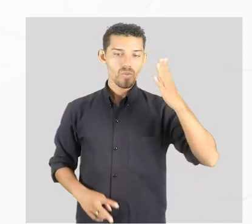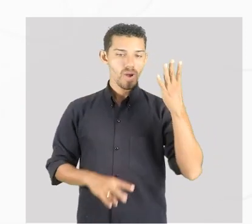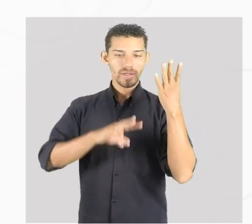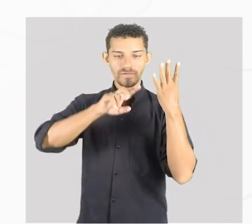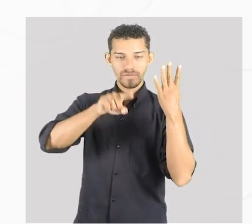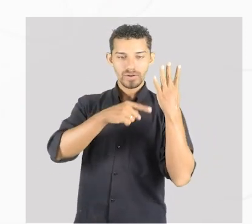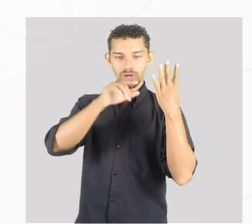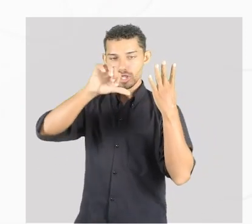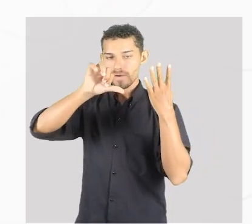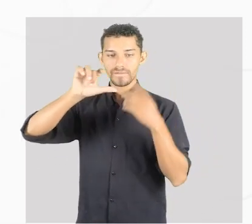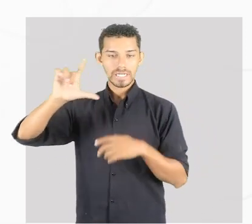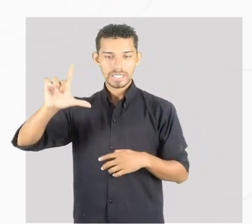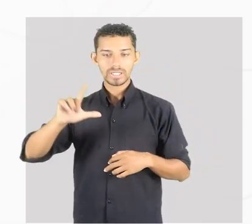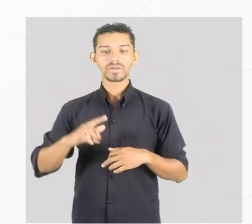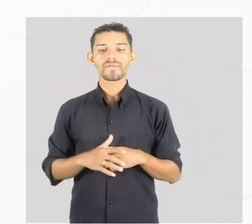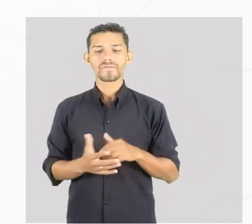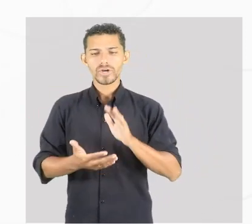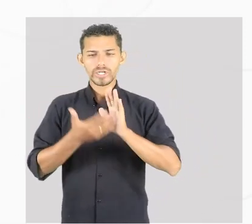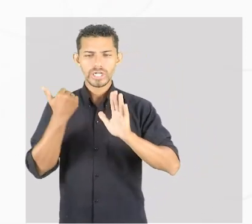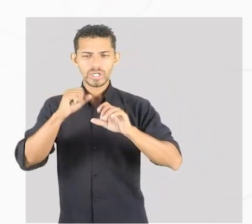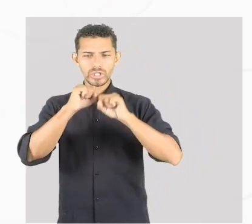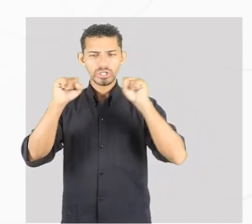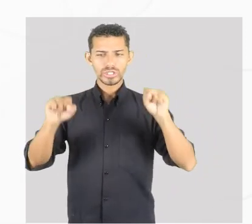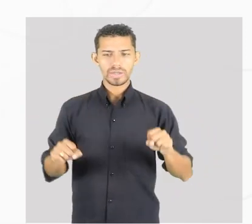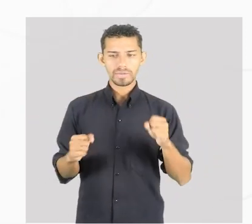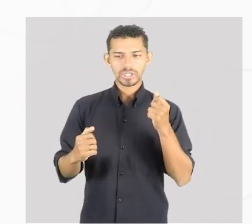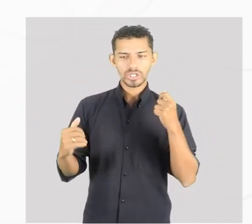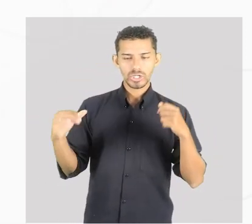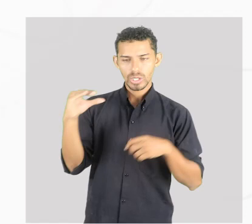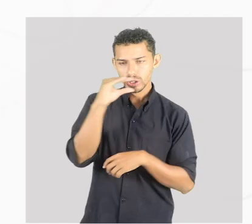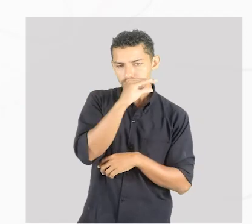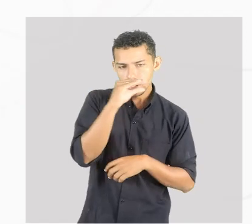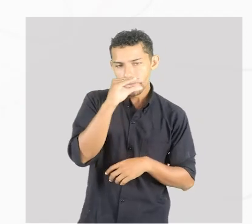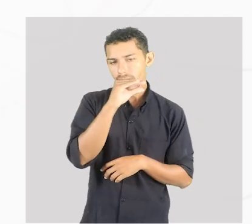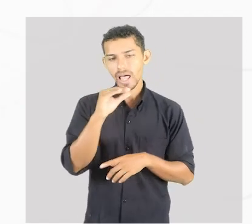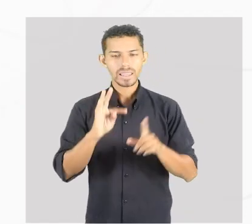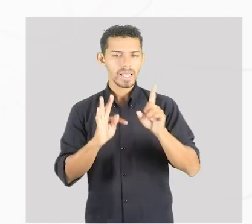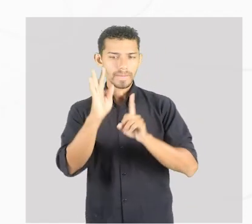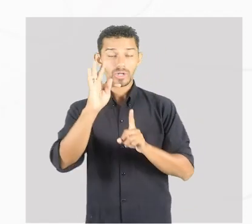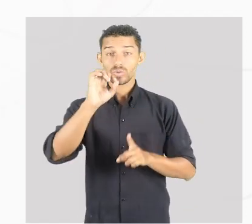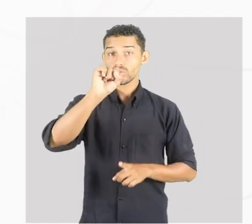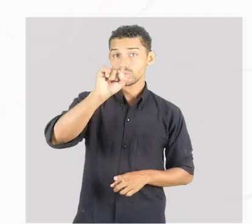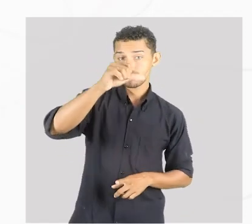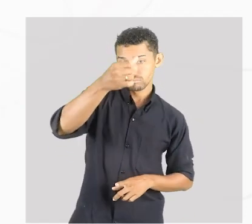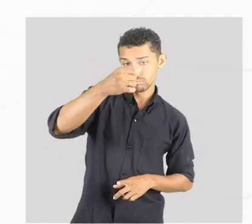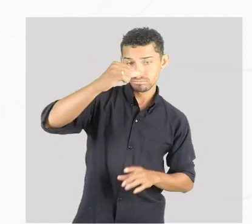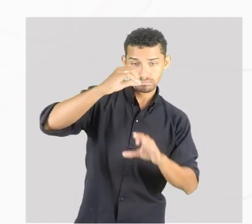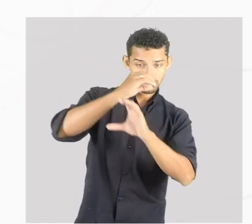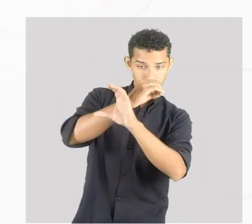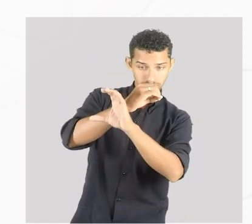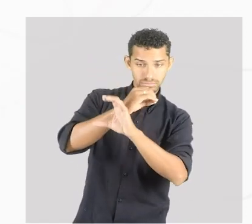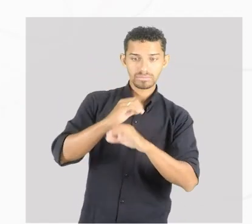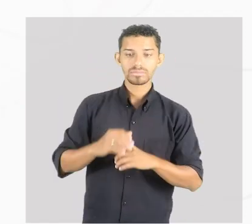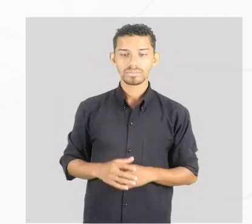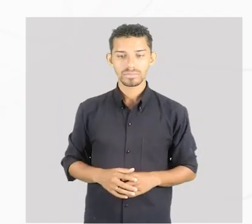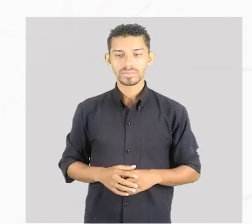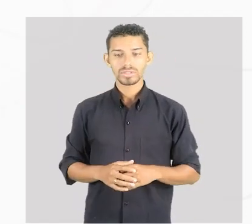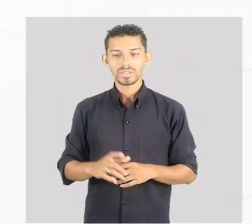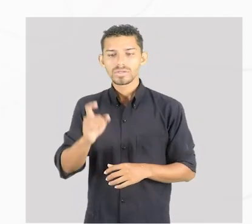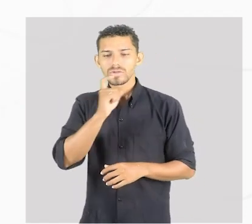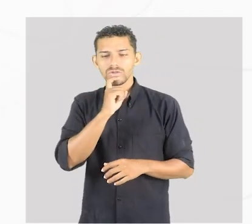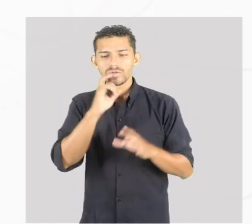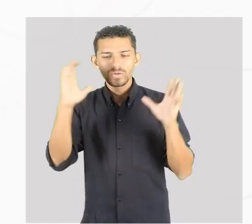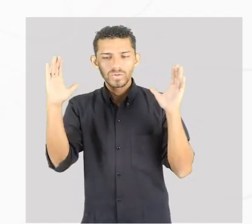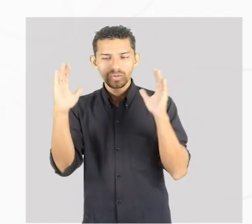foi retirado de um sistema de aquecimento cuja temperatura era de 86º c e resfriado até a